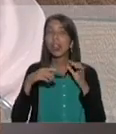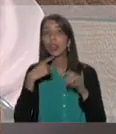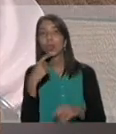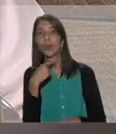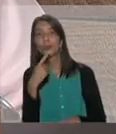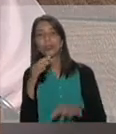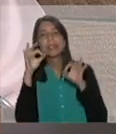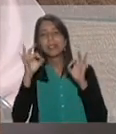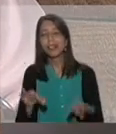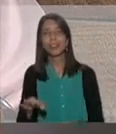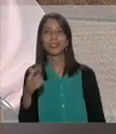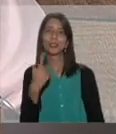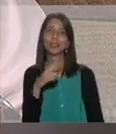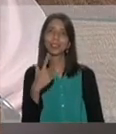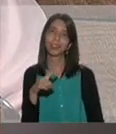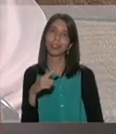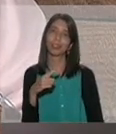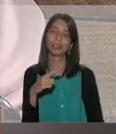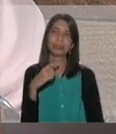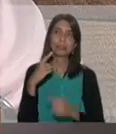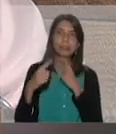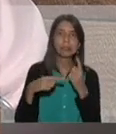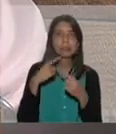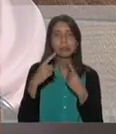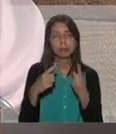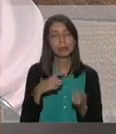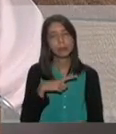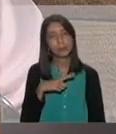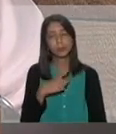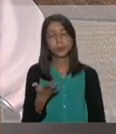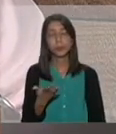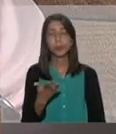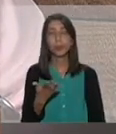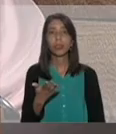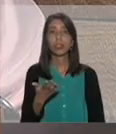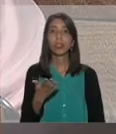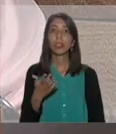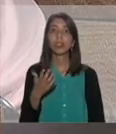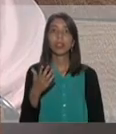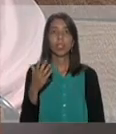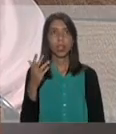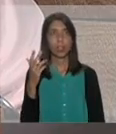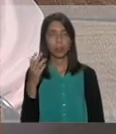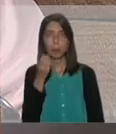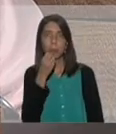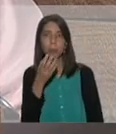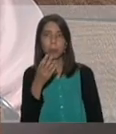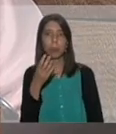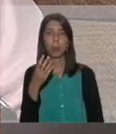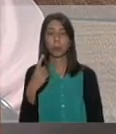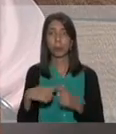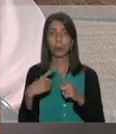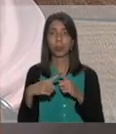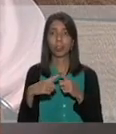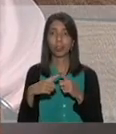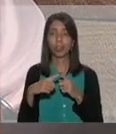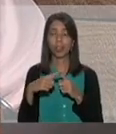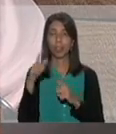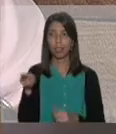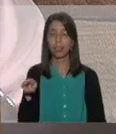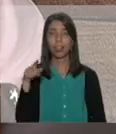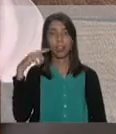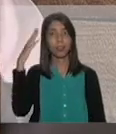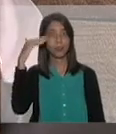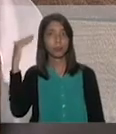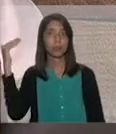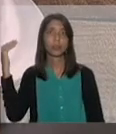Ela trabalha na incerteza, não na certeza. Ela trabalha com a dúvida, não com a certeza. E é saudável que assim o seja,